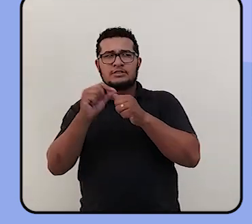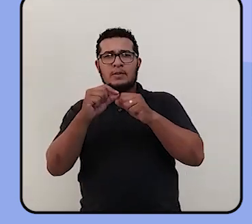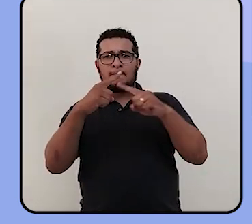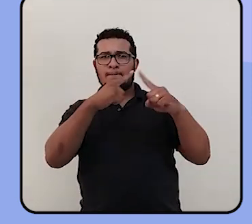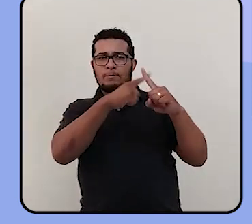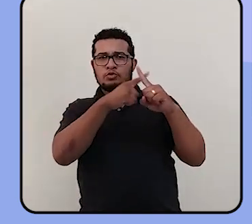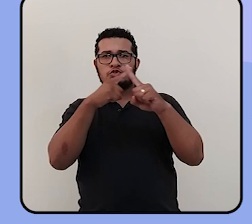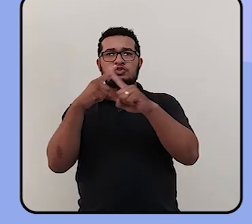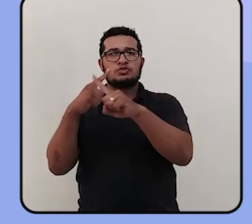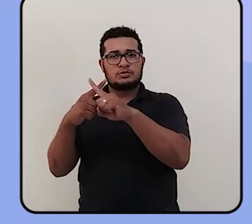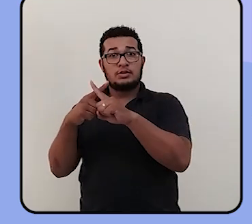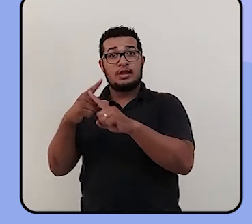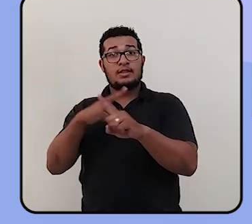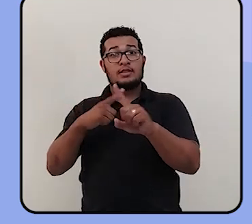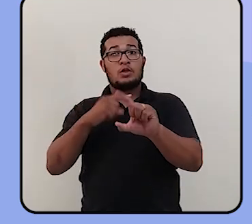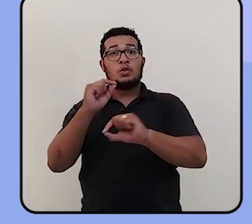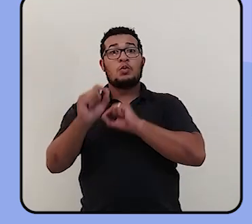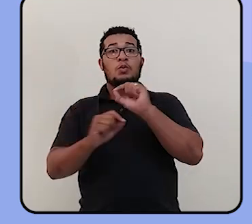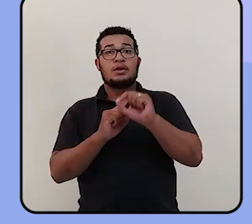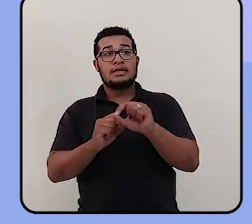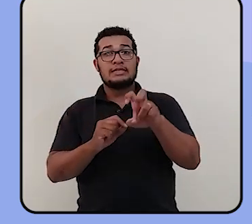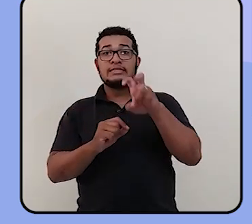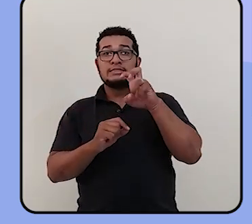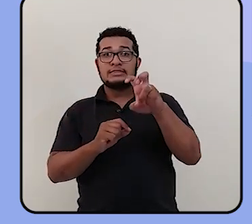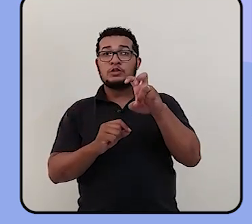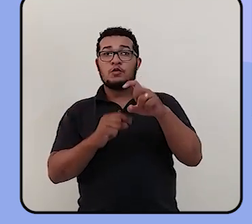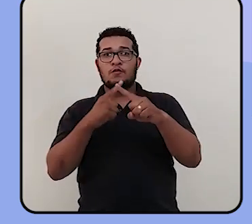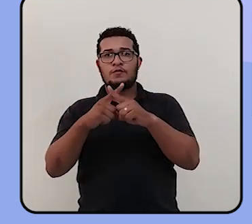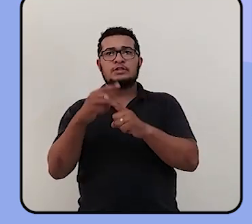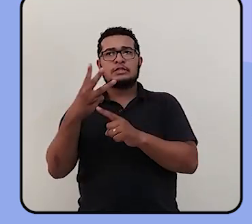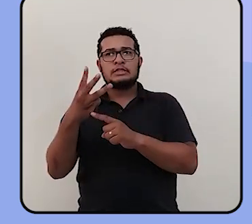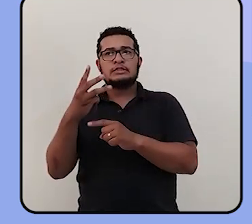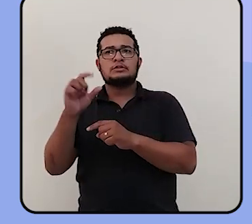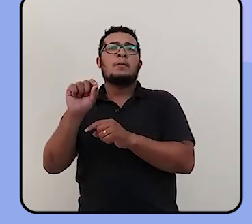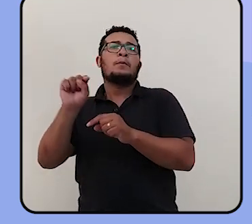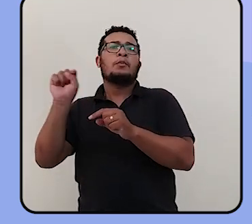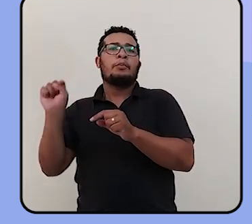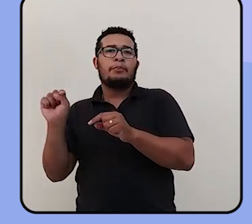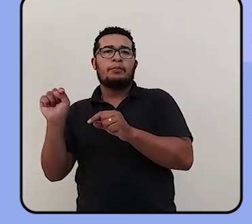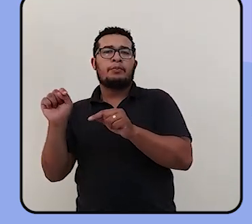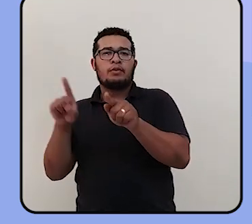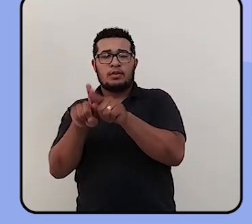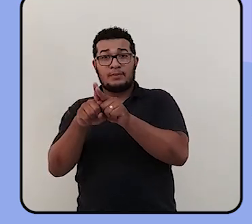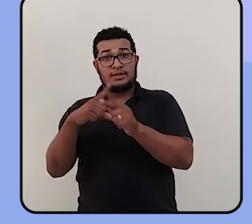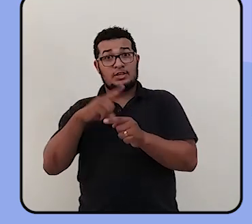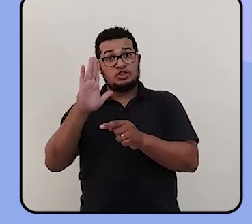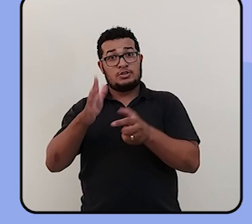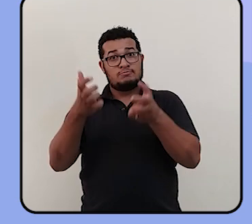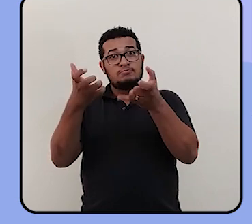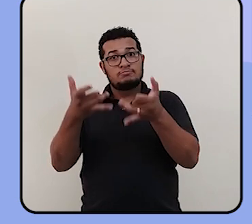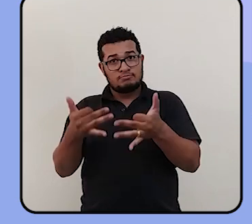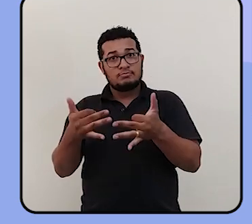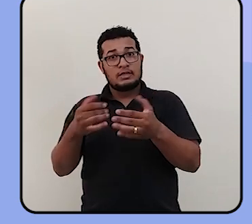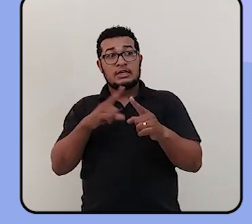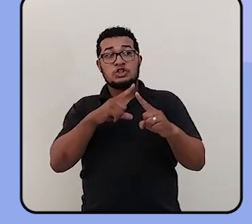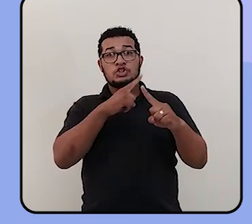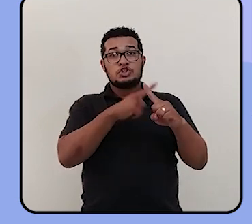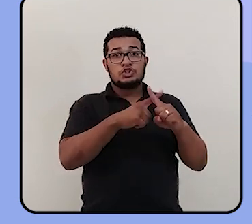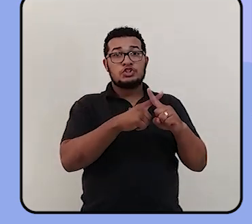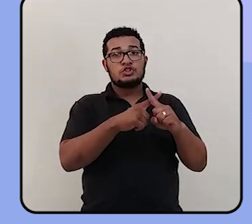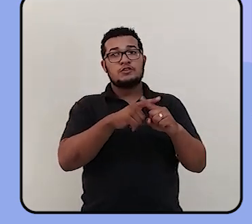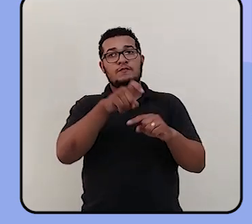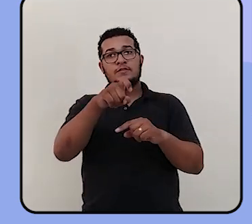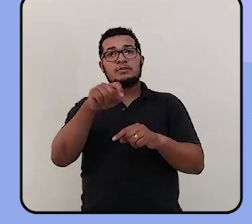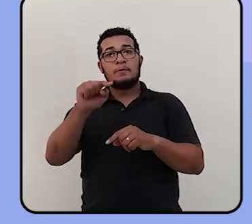Multiplicando aqui, então, os extremos, temos aqui 5 vezes 3.600, 18.000. E x